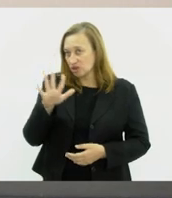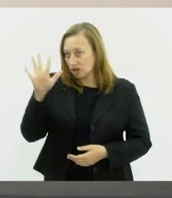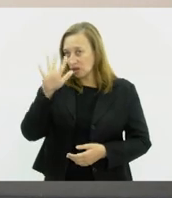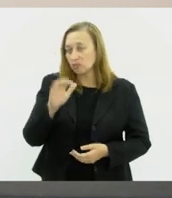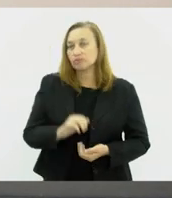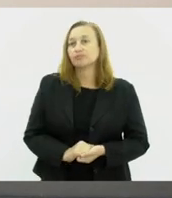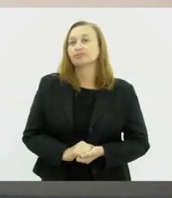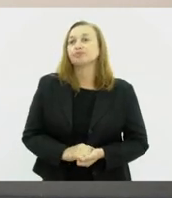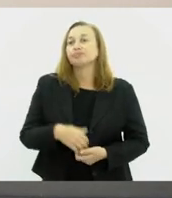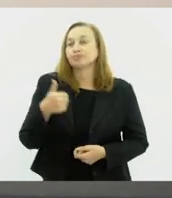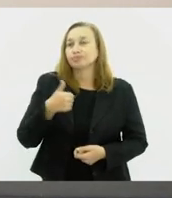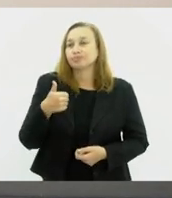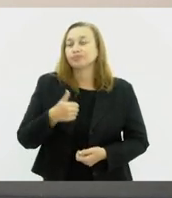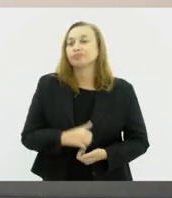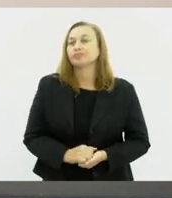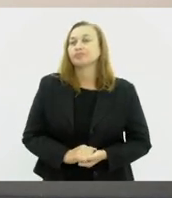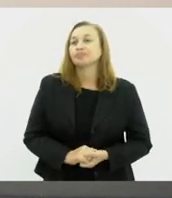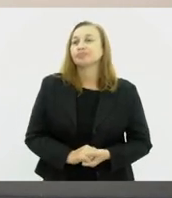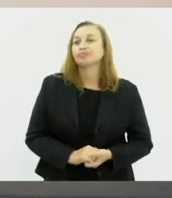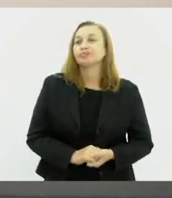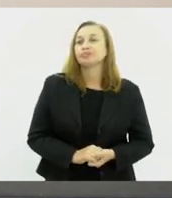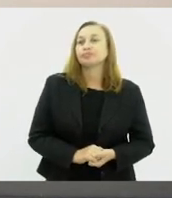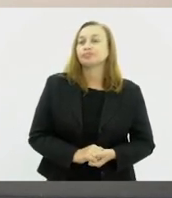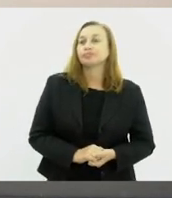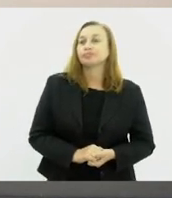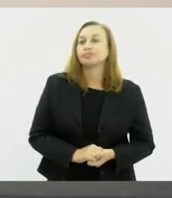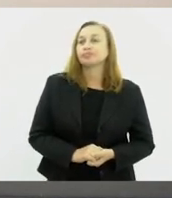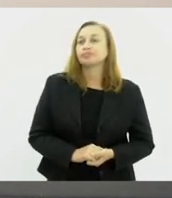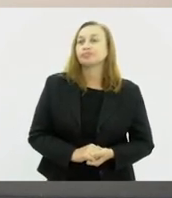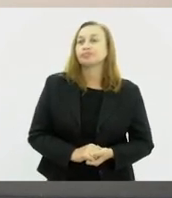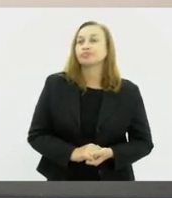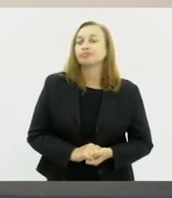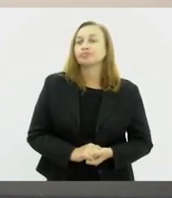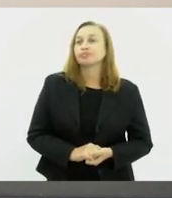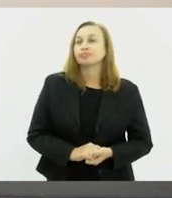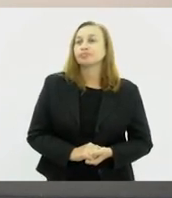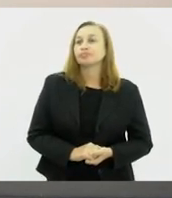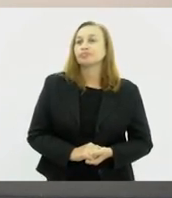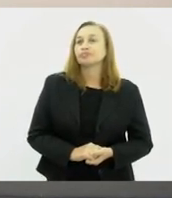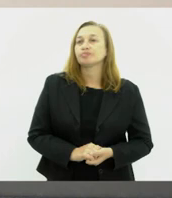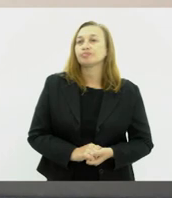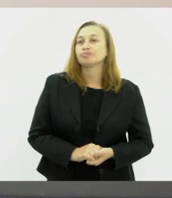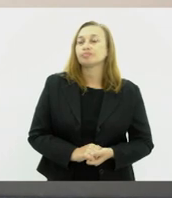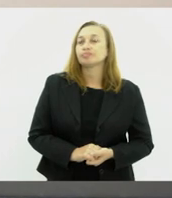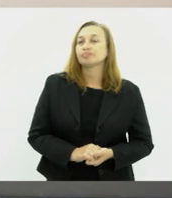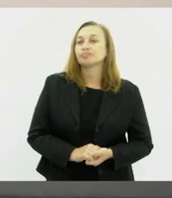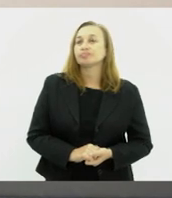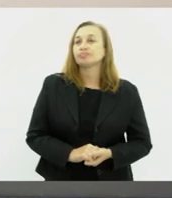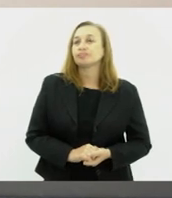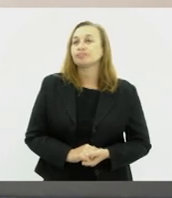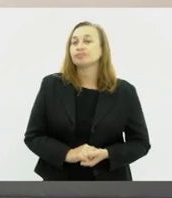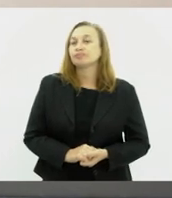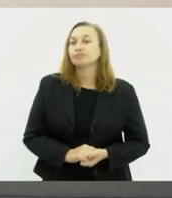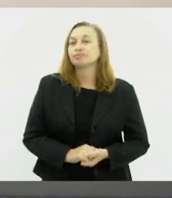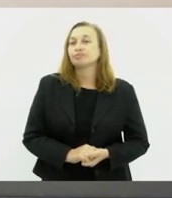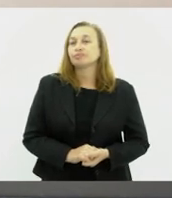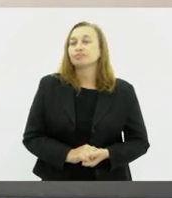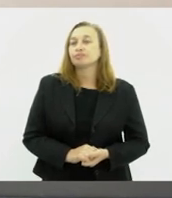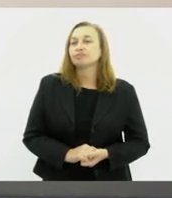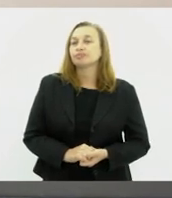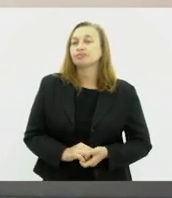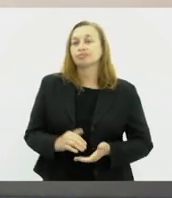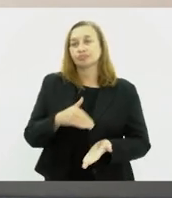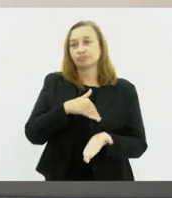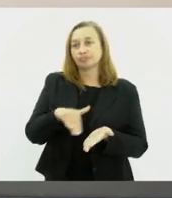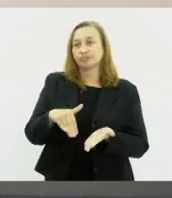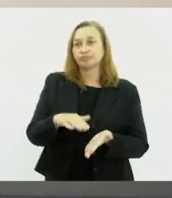na Então primeiramente aqui eh eu como eu falei eu faço parte da subia Ger operacional tá a gente na polícia a secretaria de